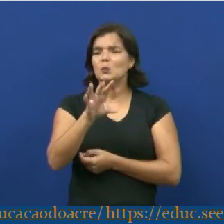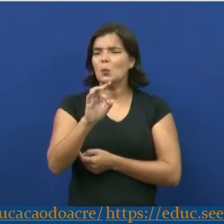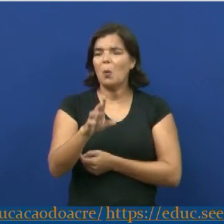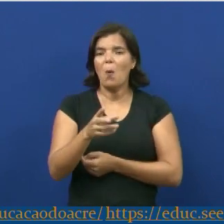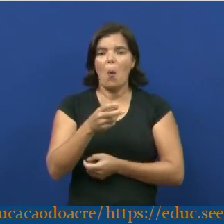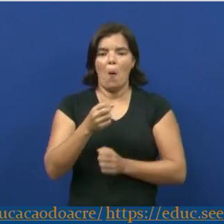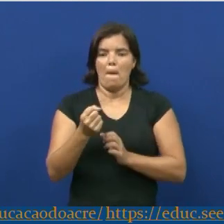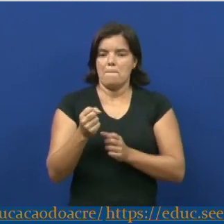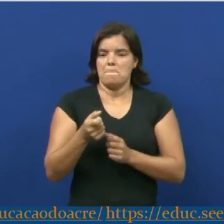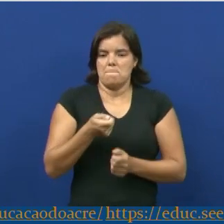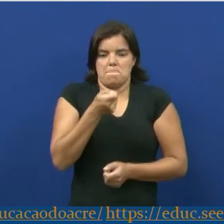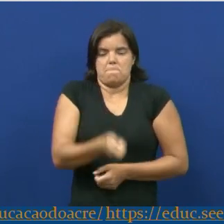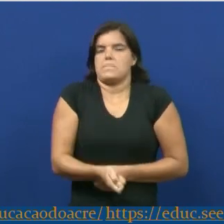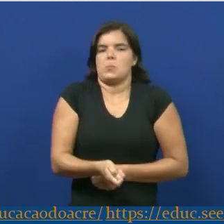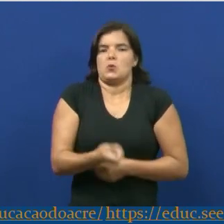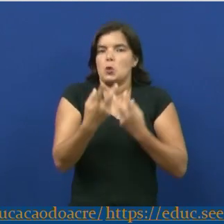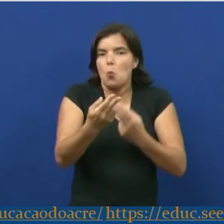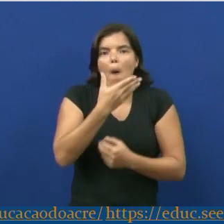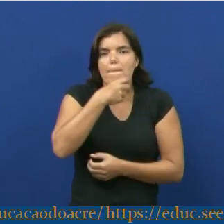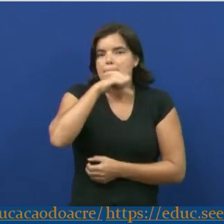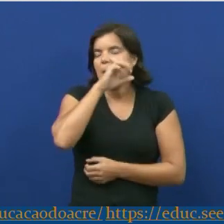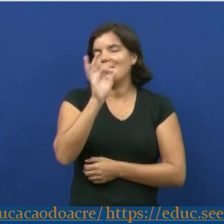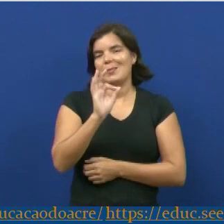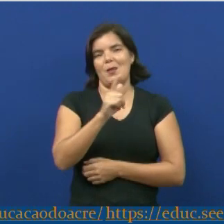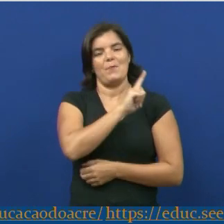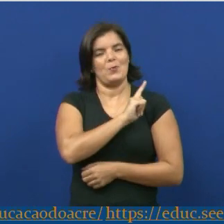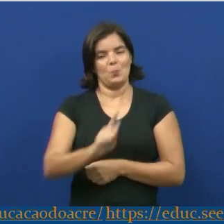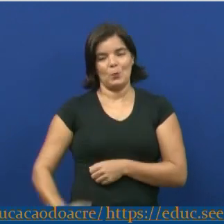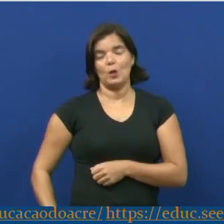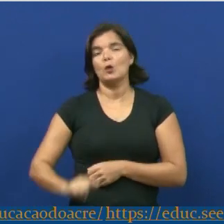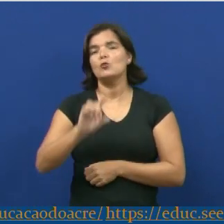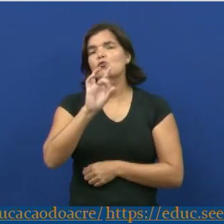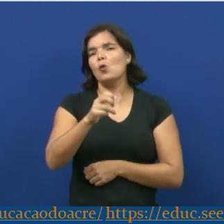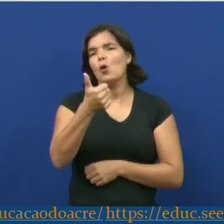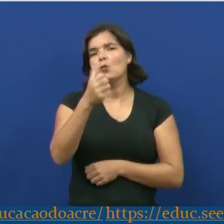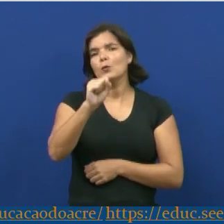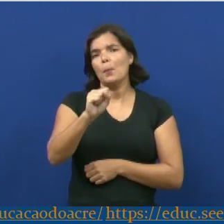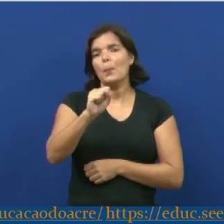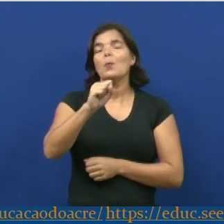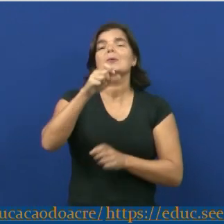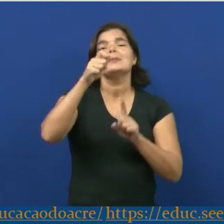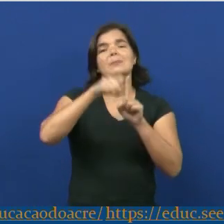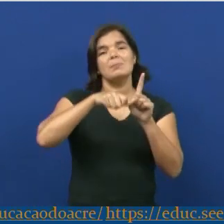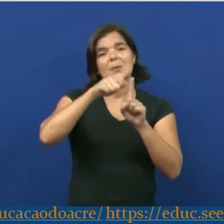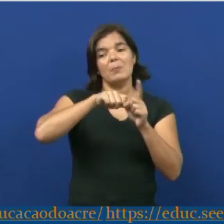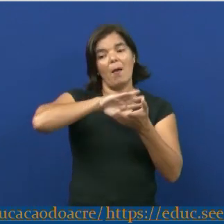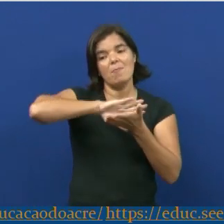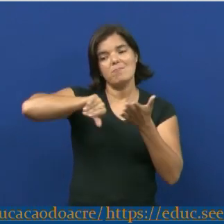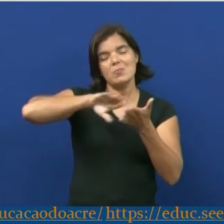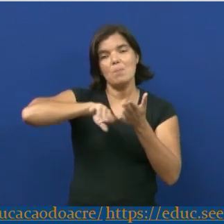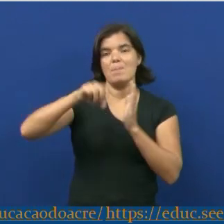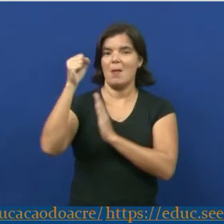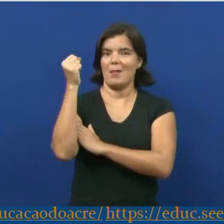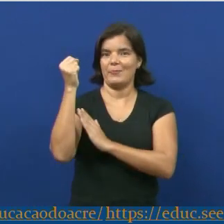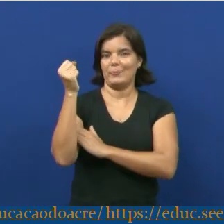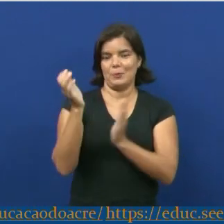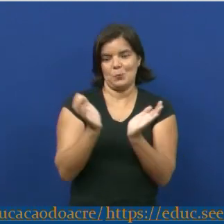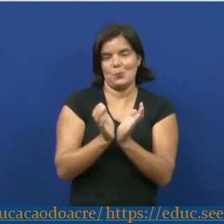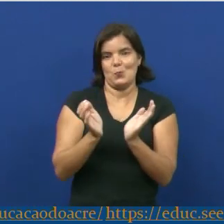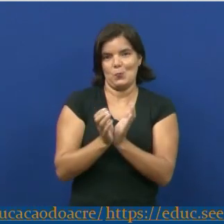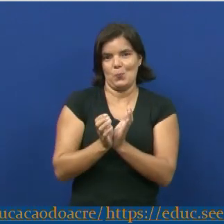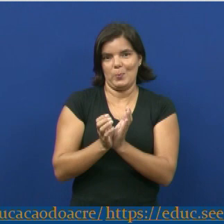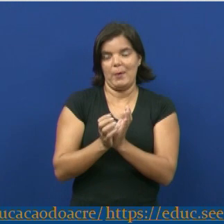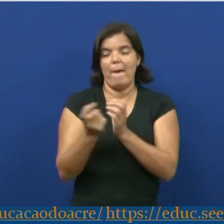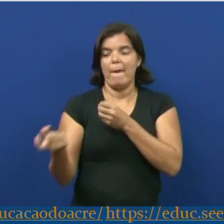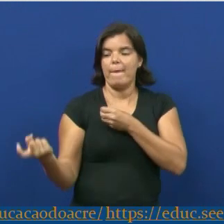ter o mesmo pulso do pai, ele só vai governar por 18 meses e vai ser deposto pelas forças monárquicas. E aí a gente tem